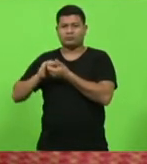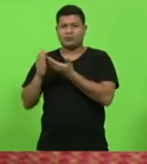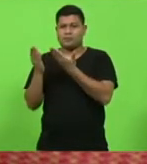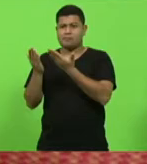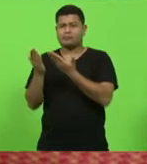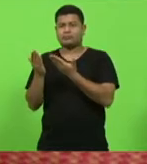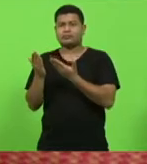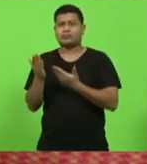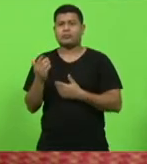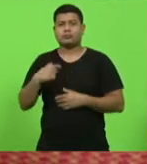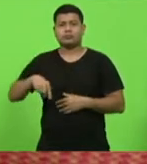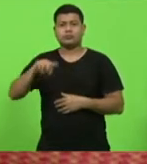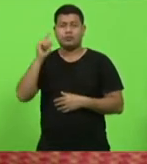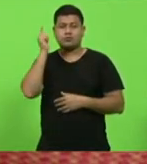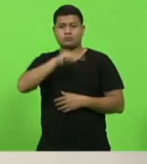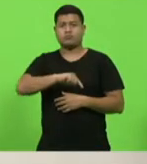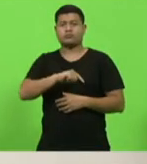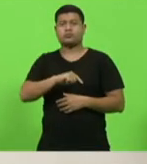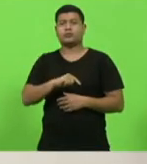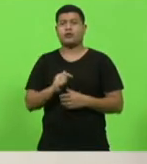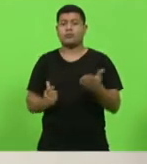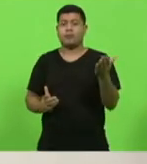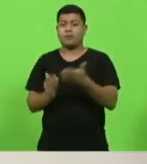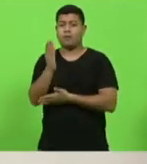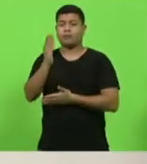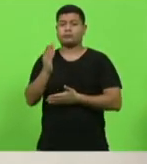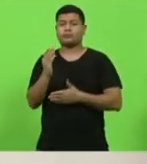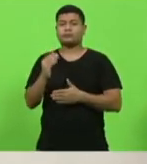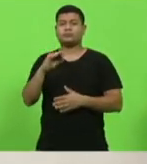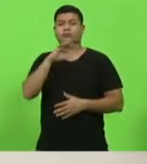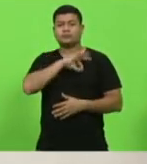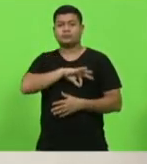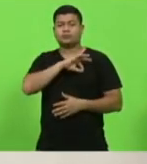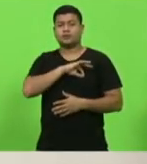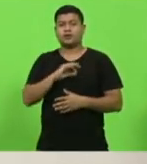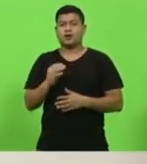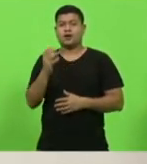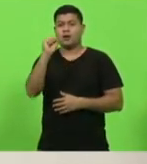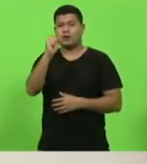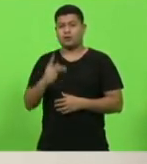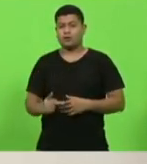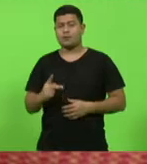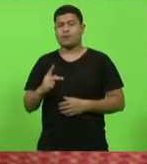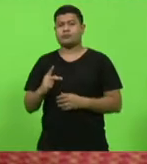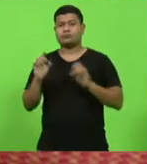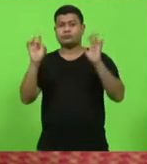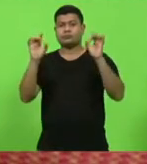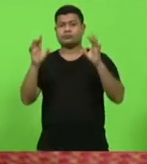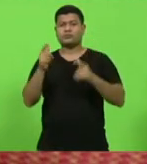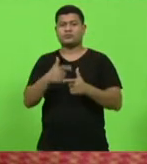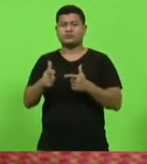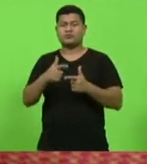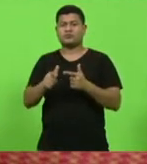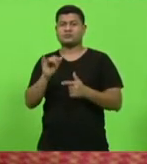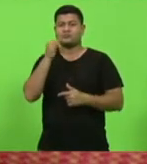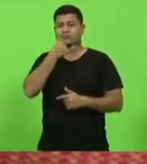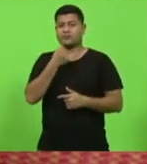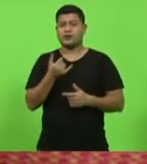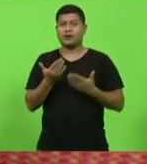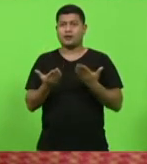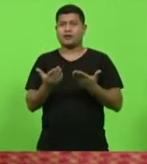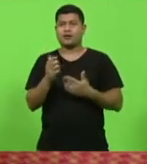aprovar aposentadoria especial dos policiais civis problema que infelizmente Doutora